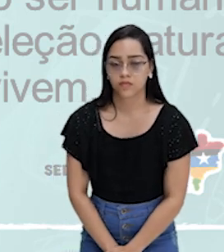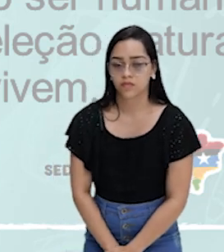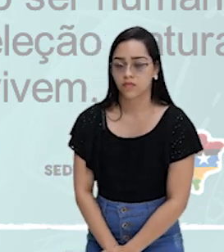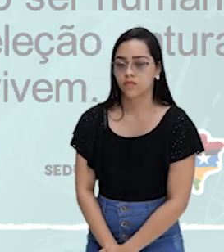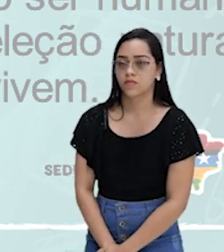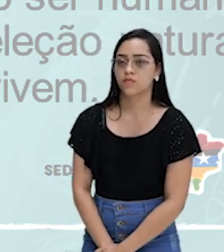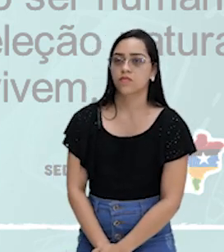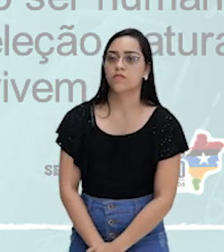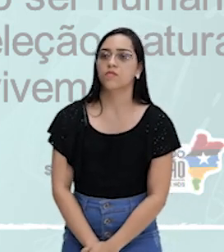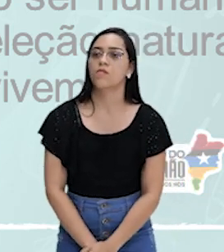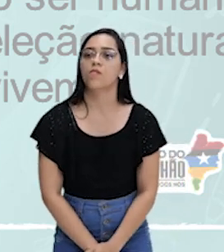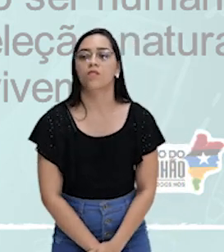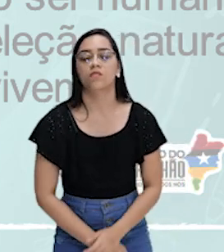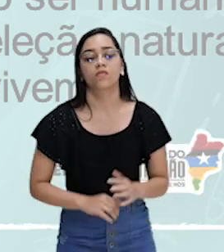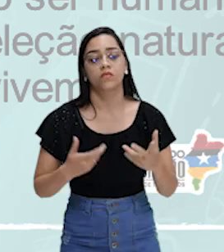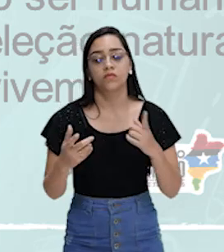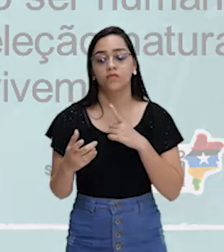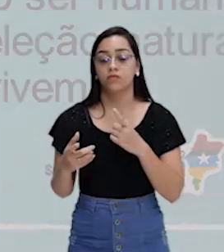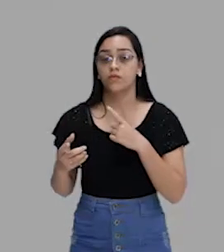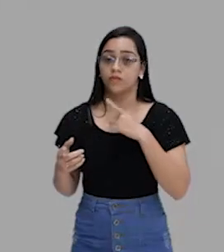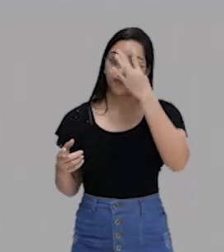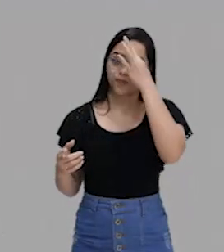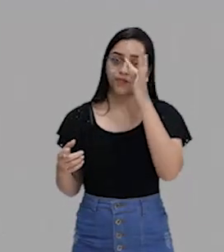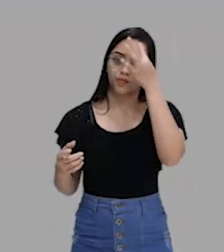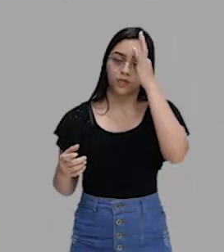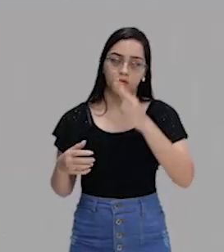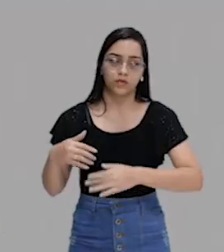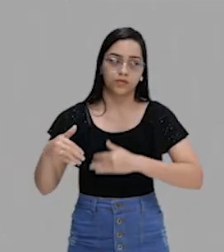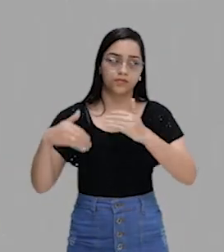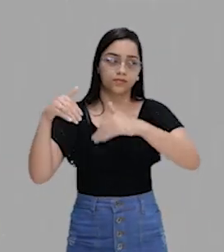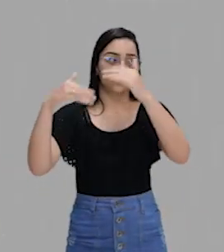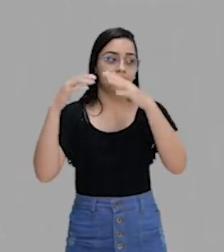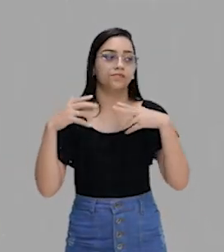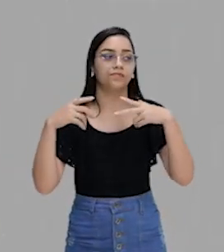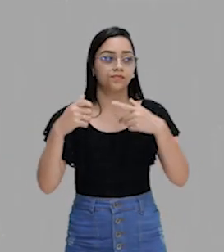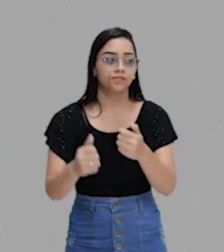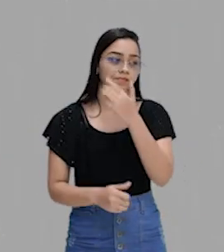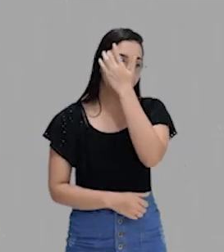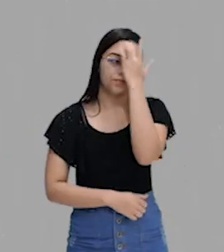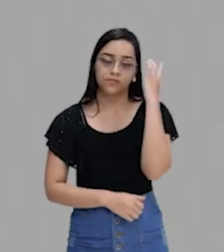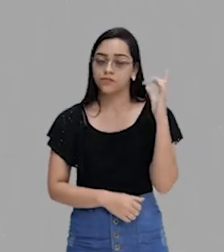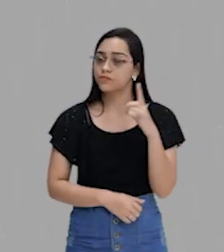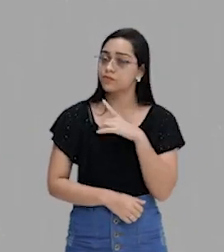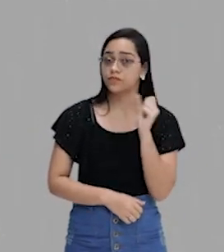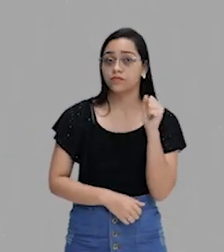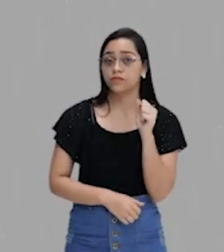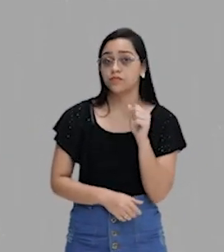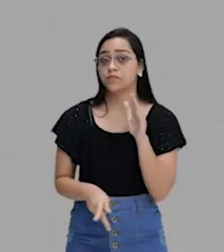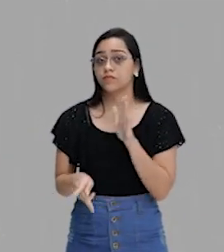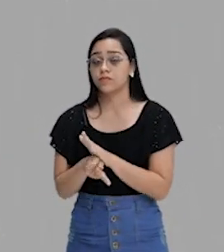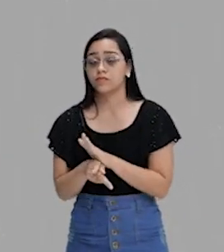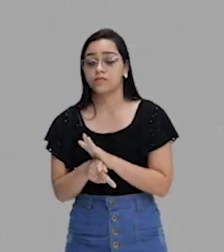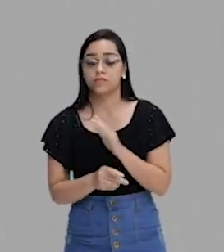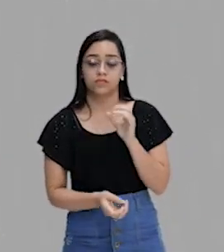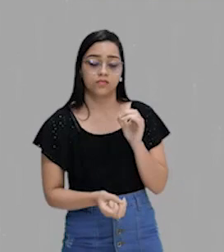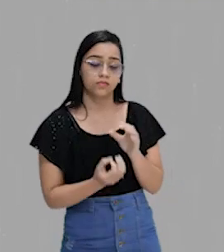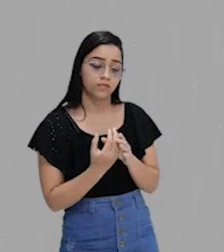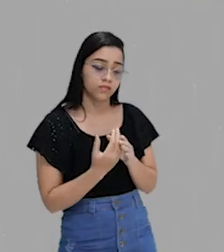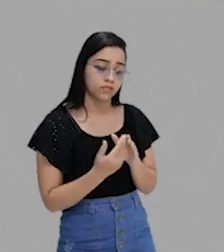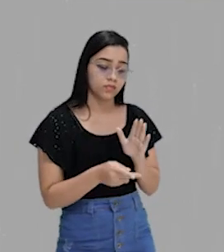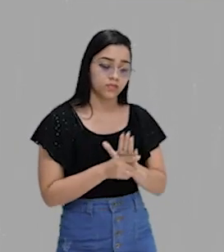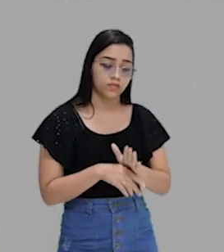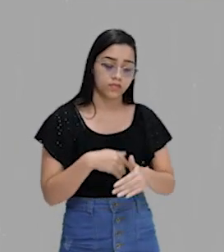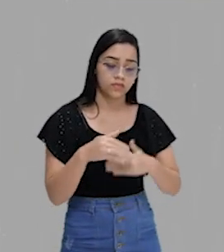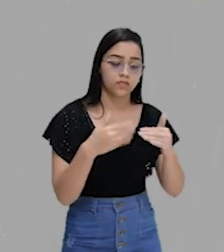sobrevivem. Então, segundo a teoria evolucionista, todos os homens são primitivos.